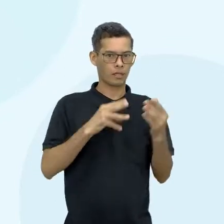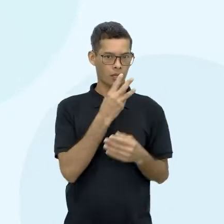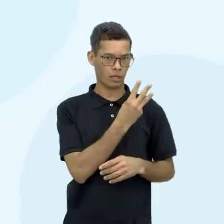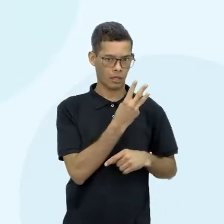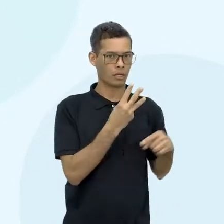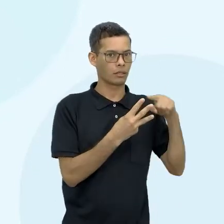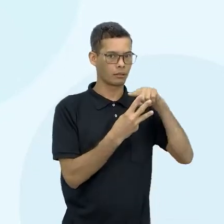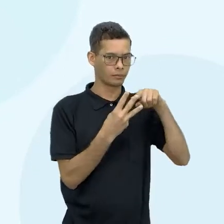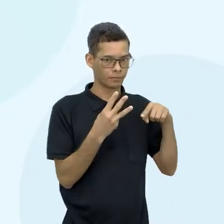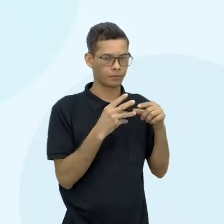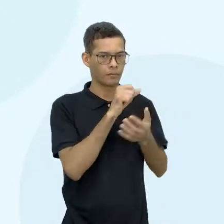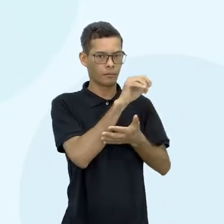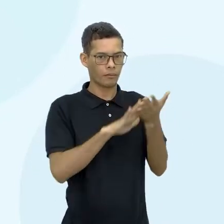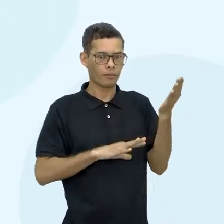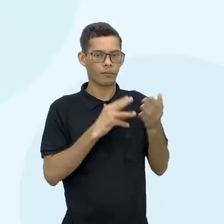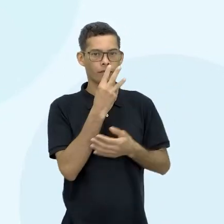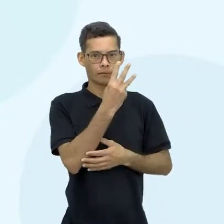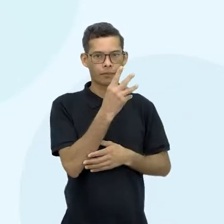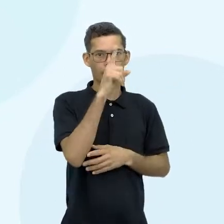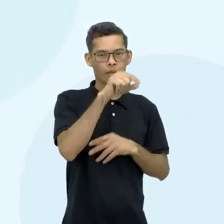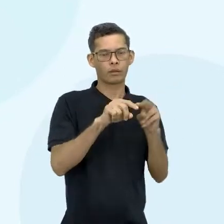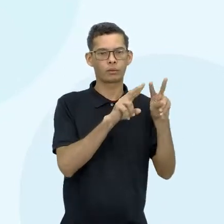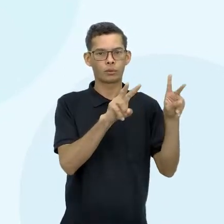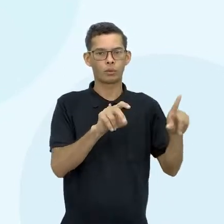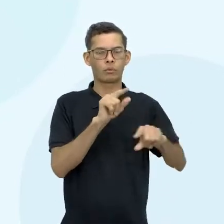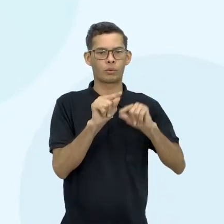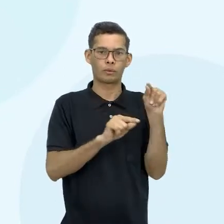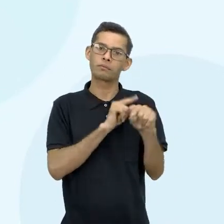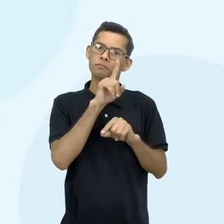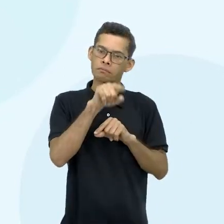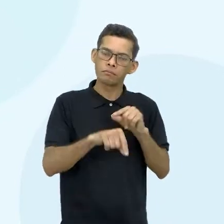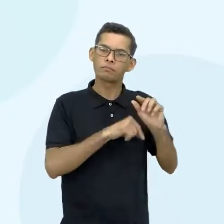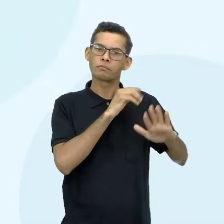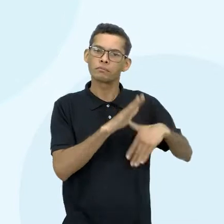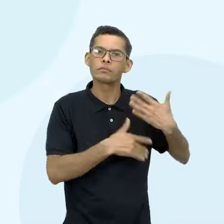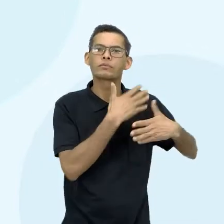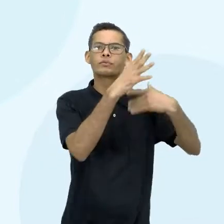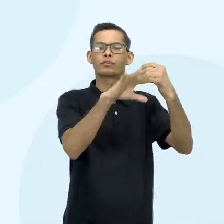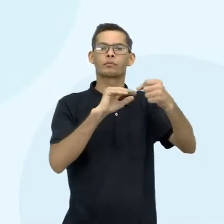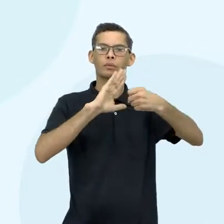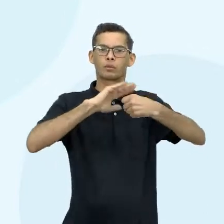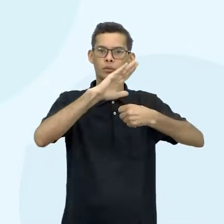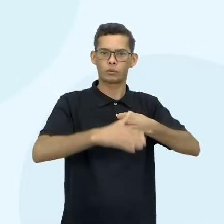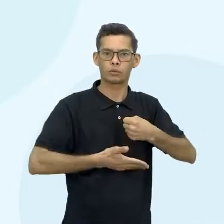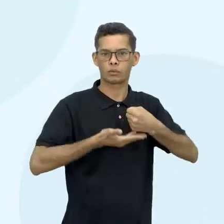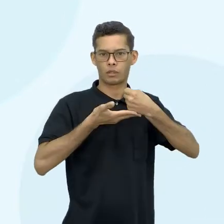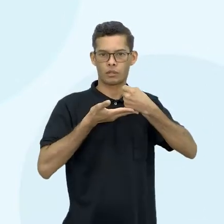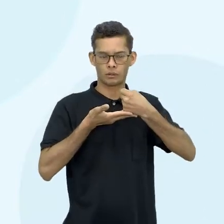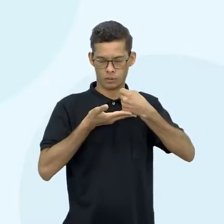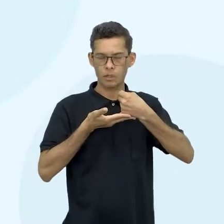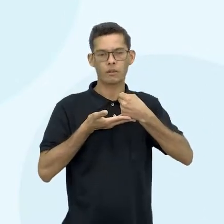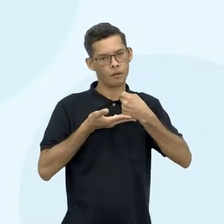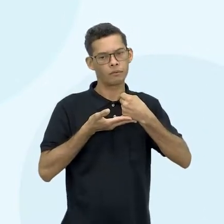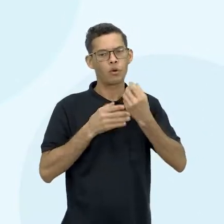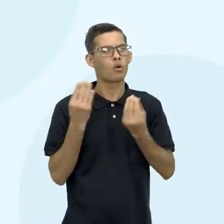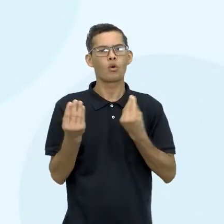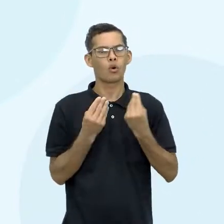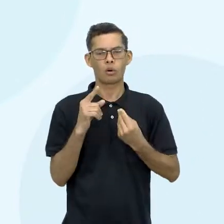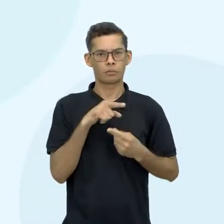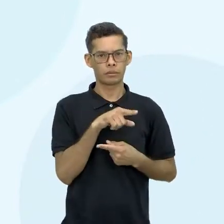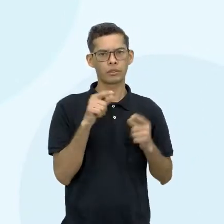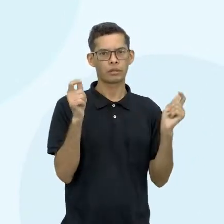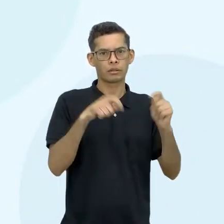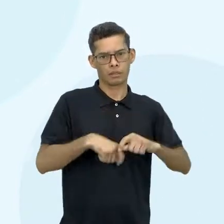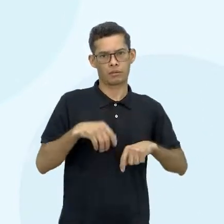o problema da atividade 3 é o do desenvolvimento sustentável, tá, pessoal? Então, e como que isso pode